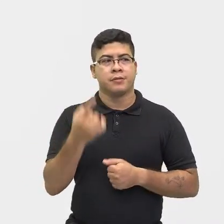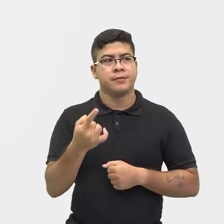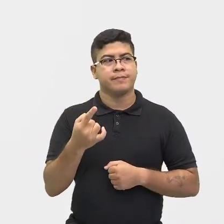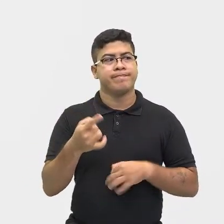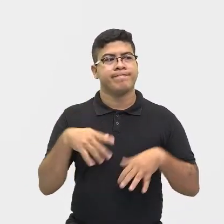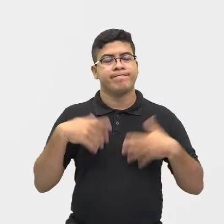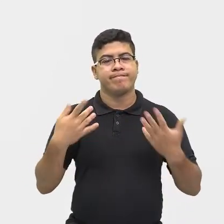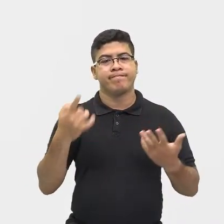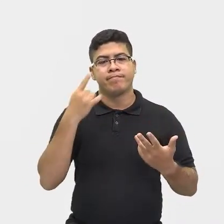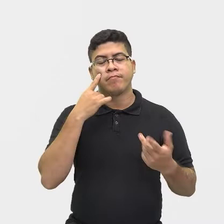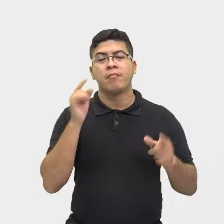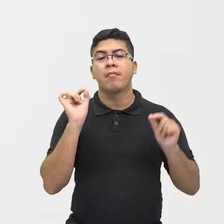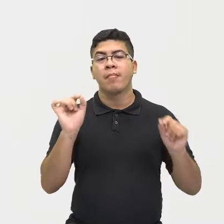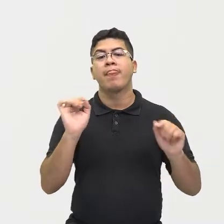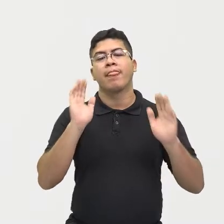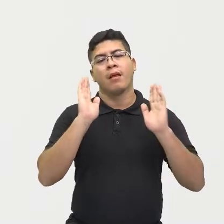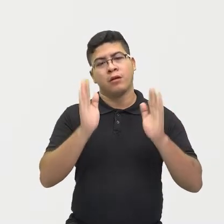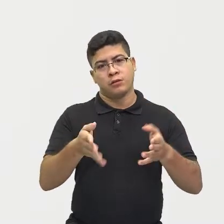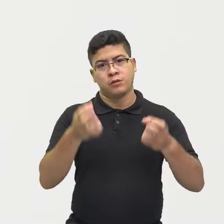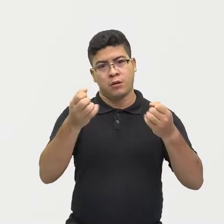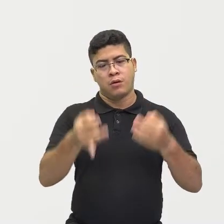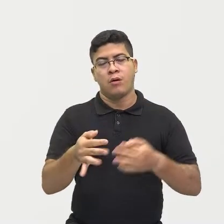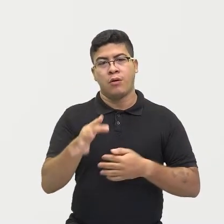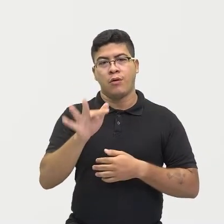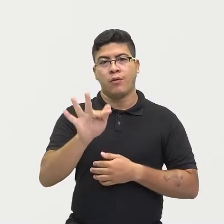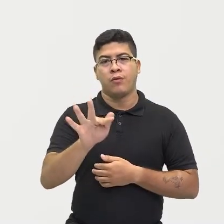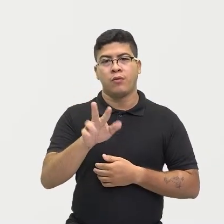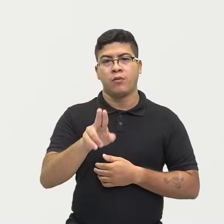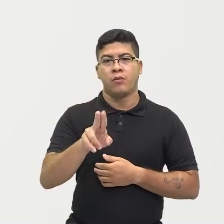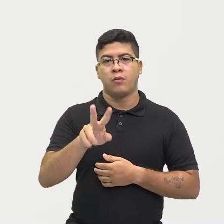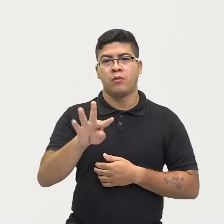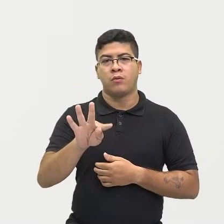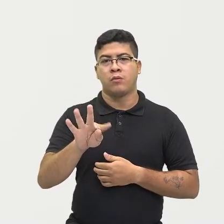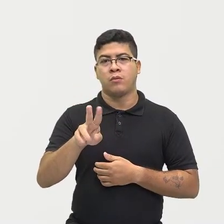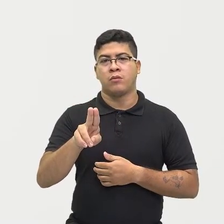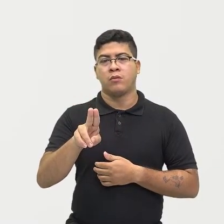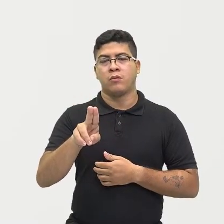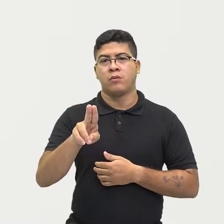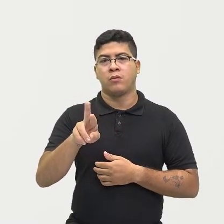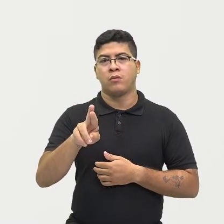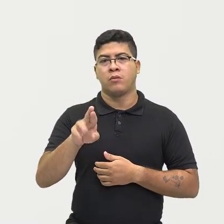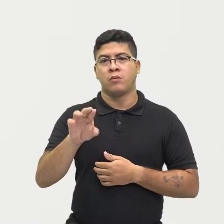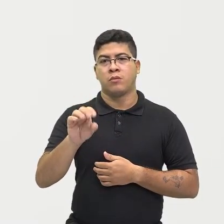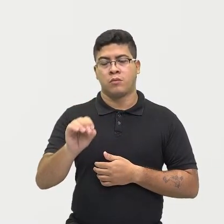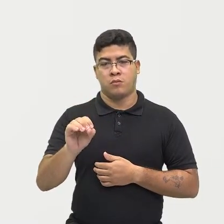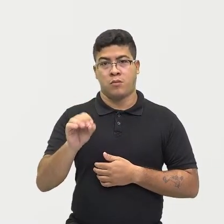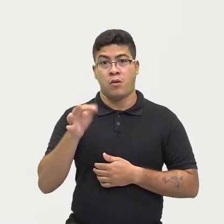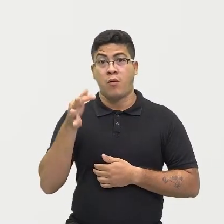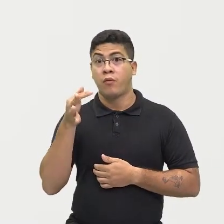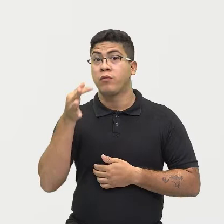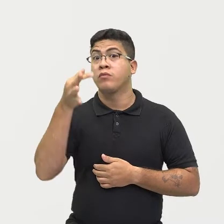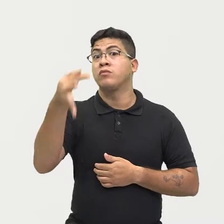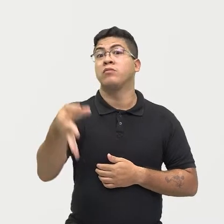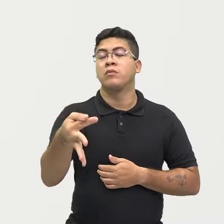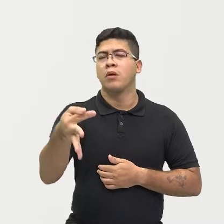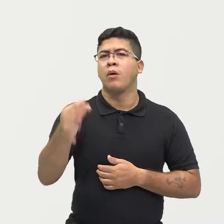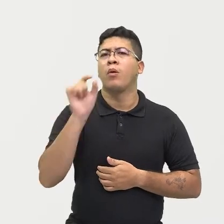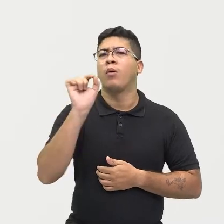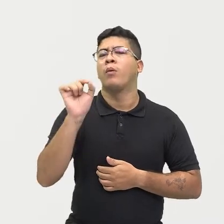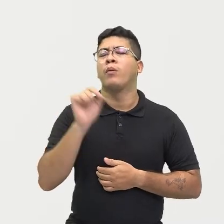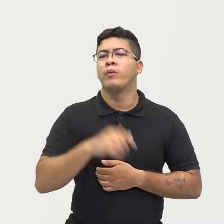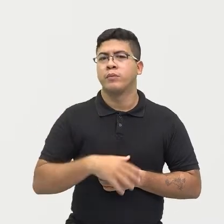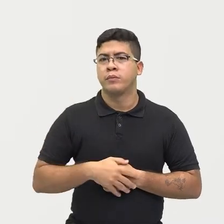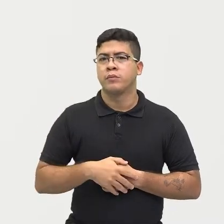Então, futurismo, o nome já diz, futuro, não é isso? Futuro. O que interessa? O que interessa